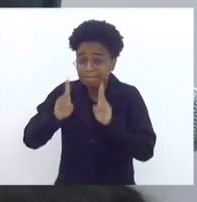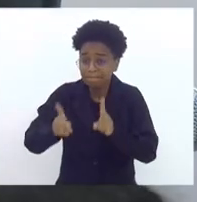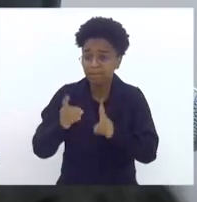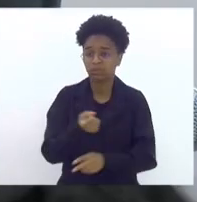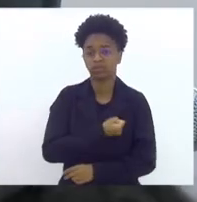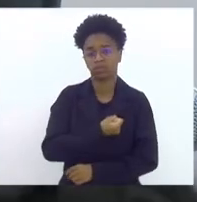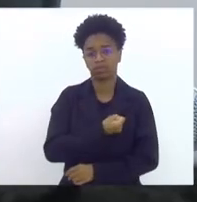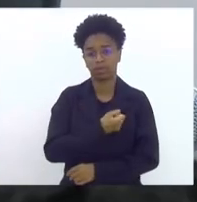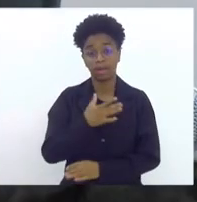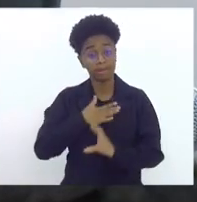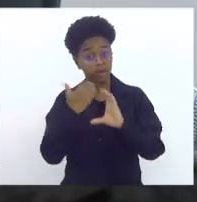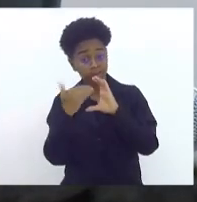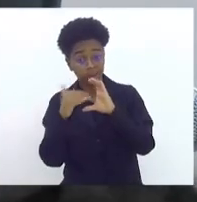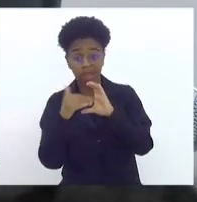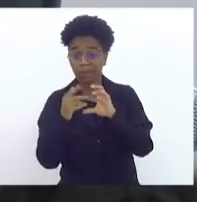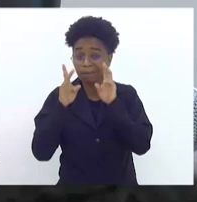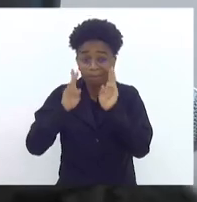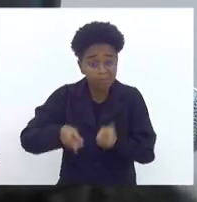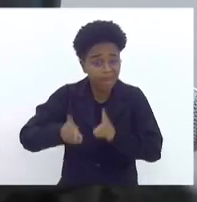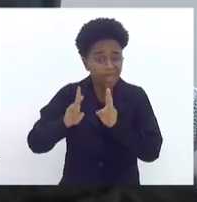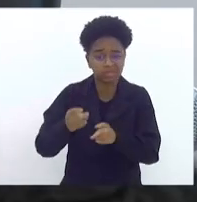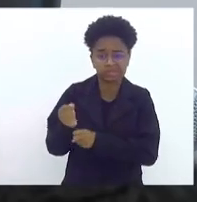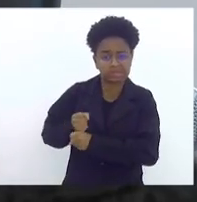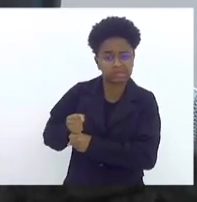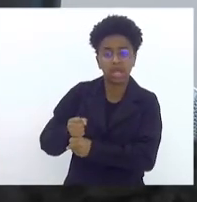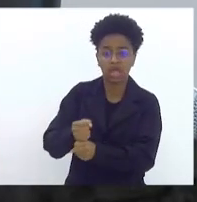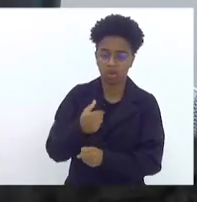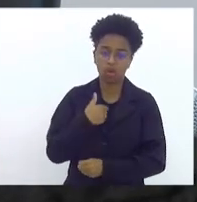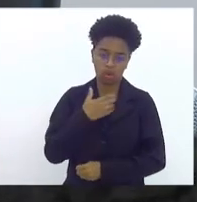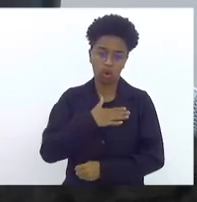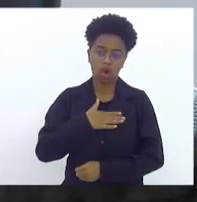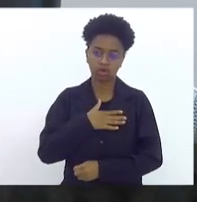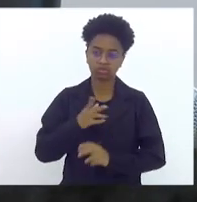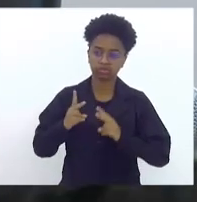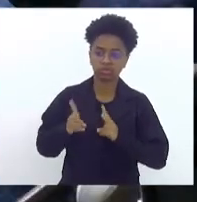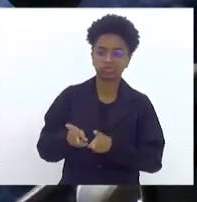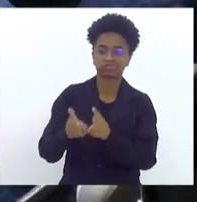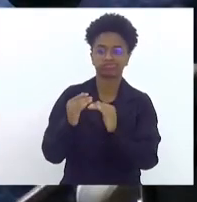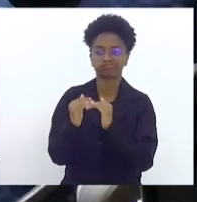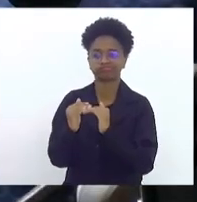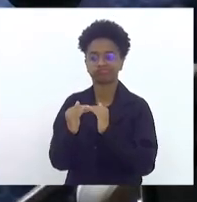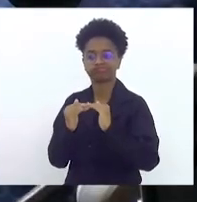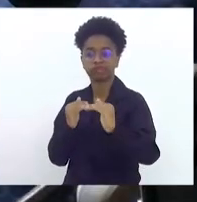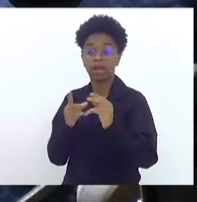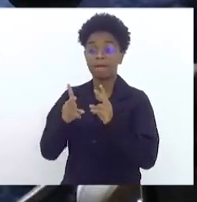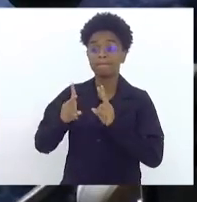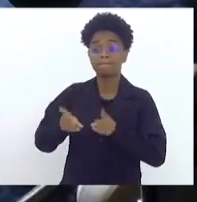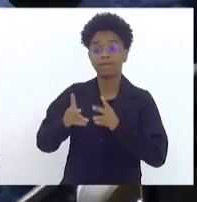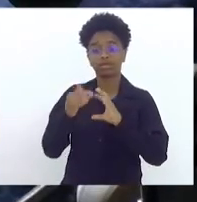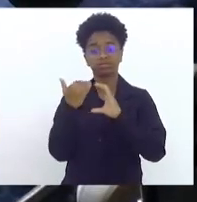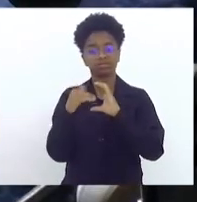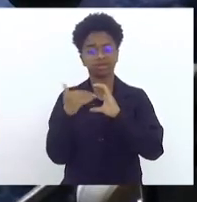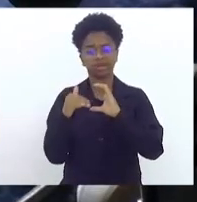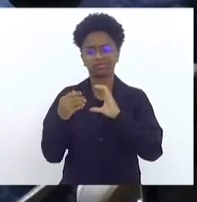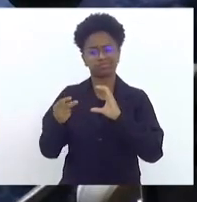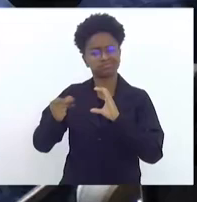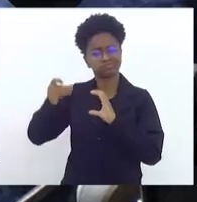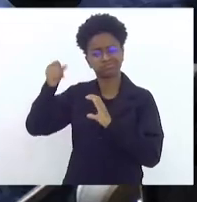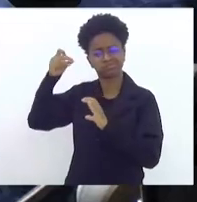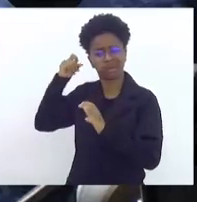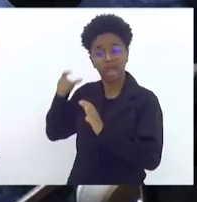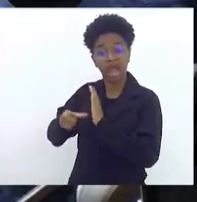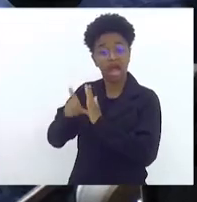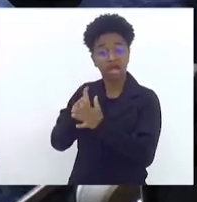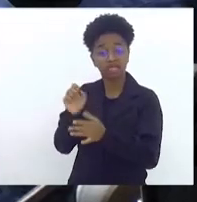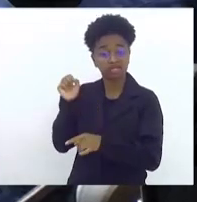o meu e-mail eu tenho mesmo e-mail que sou uma pessoa que eu gosto de manter uma certa estabilidade Então eu tenho o mesmo e-mail desde antes de